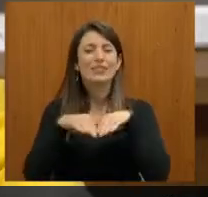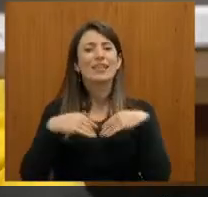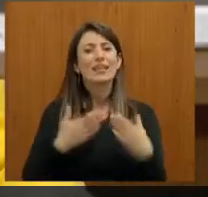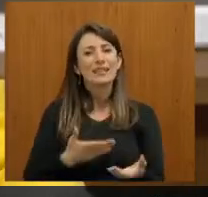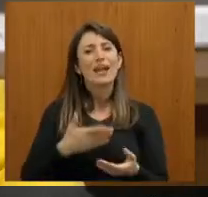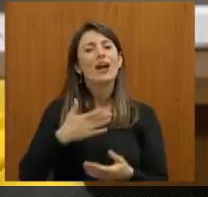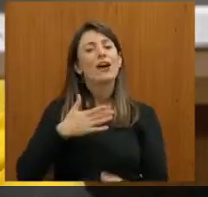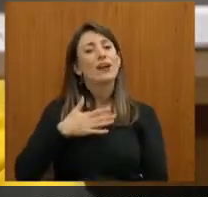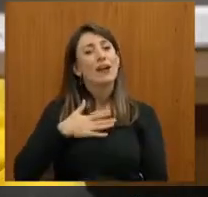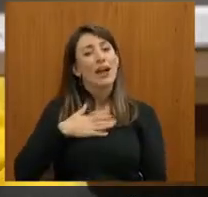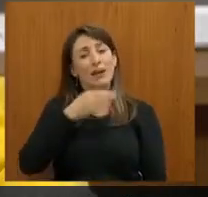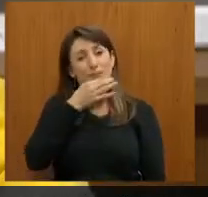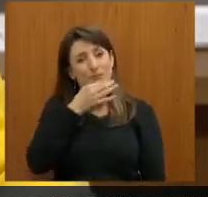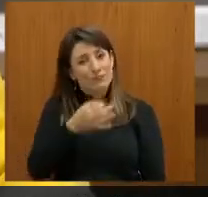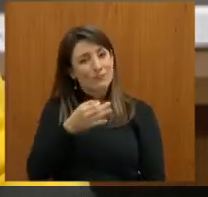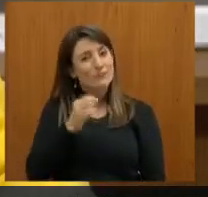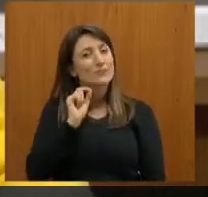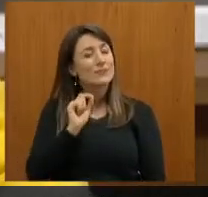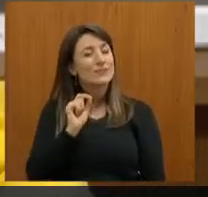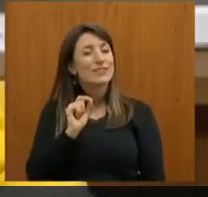palavra Central